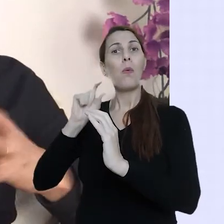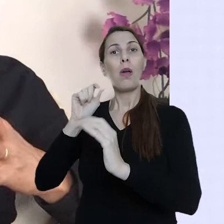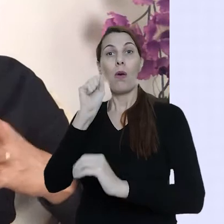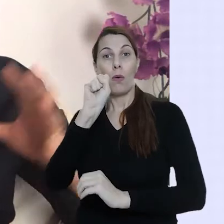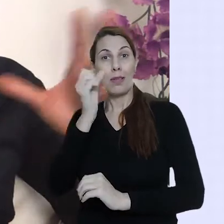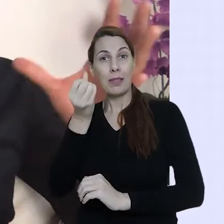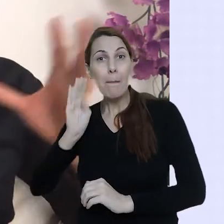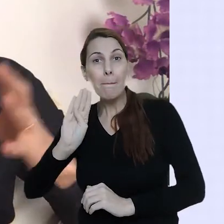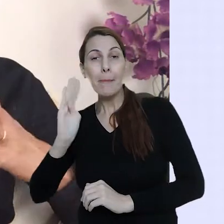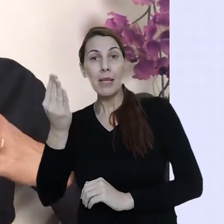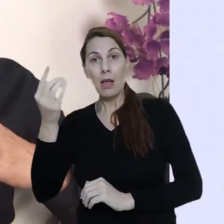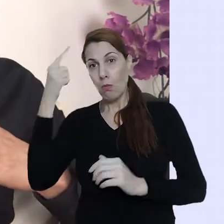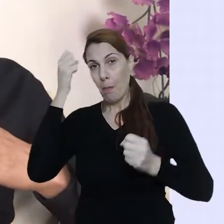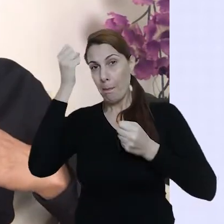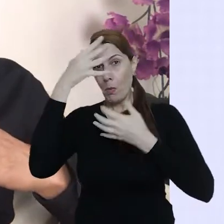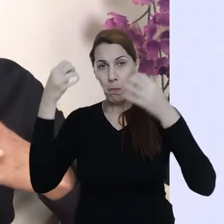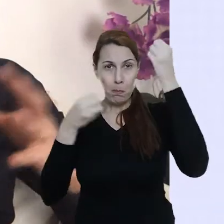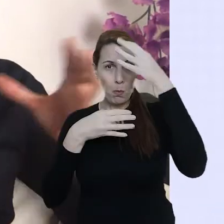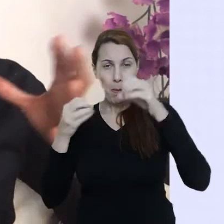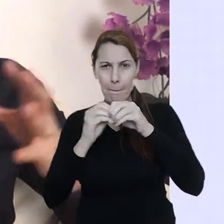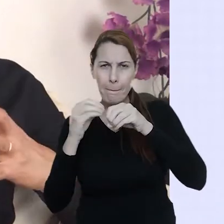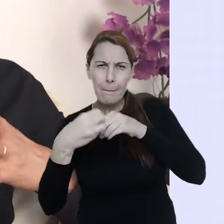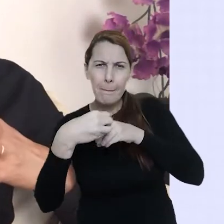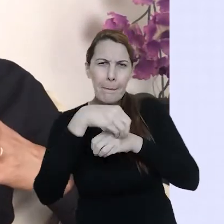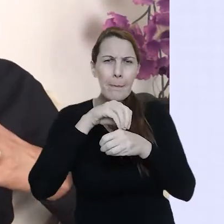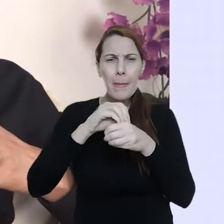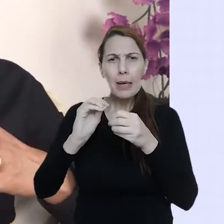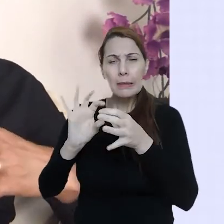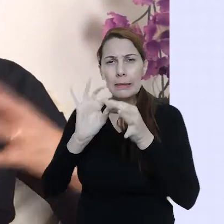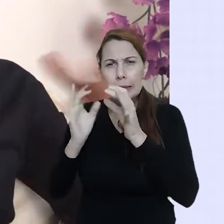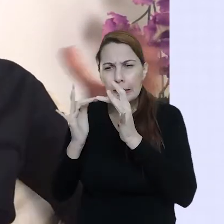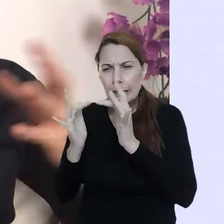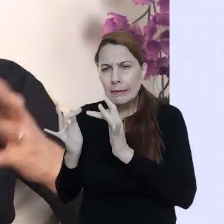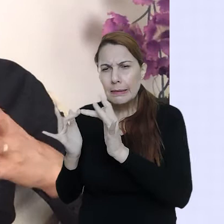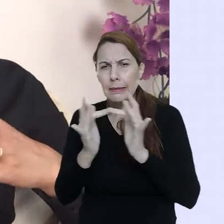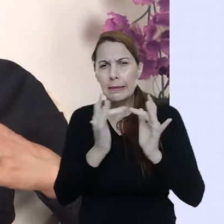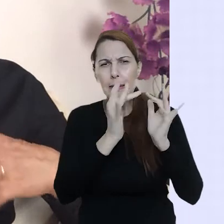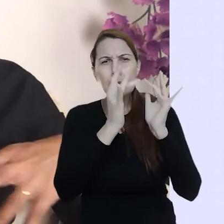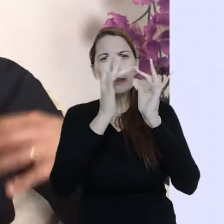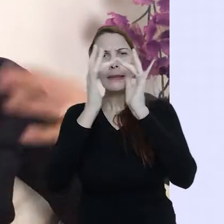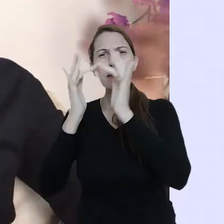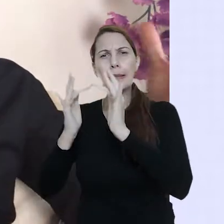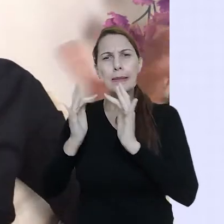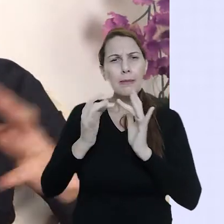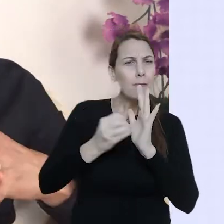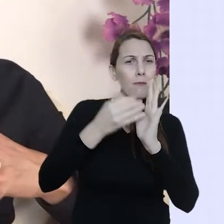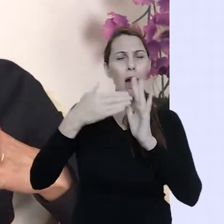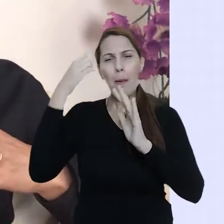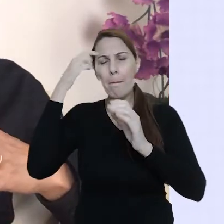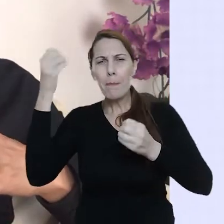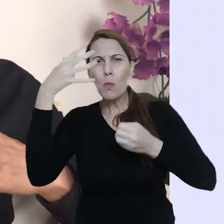tem 86 bilhões de neurônios, as células funcionais, e interconectados com,